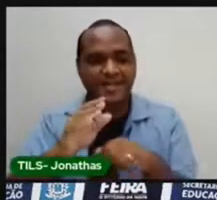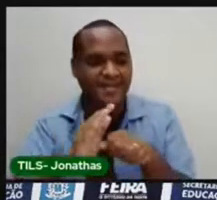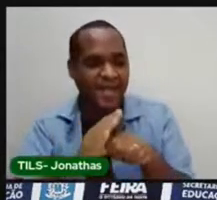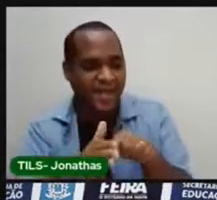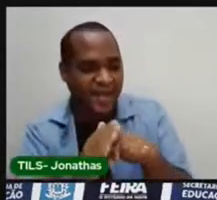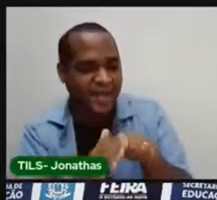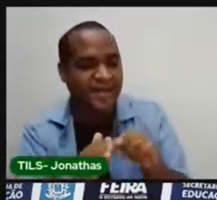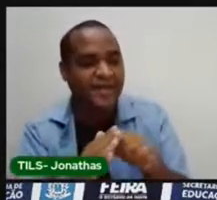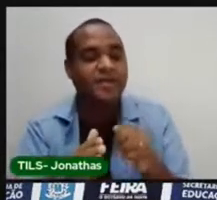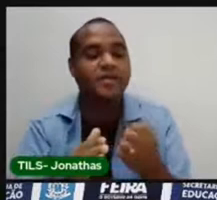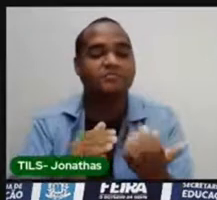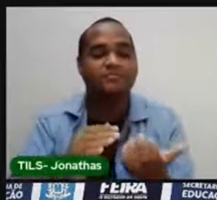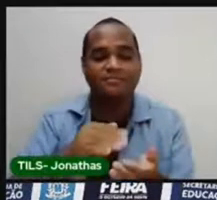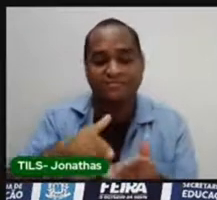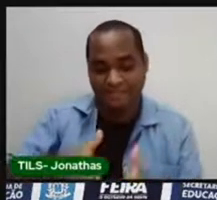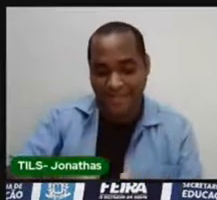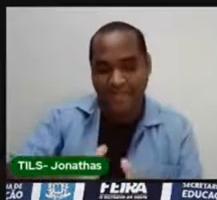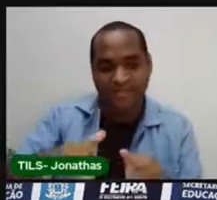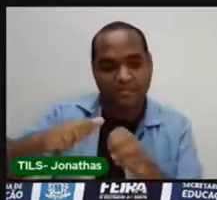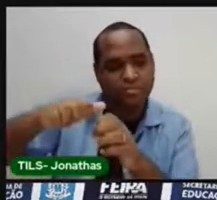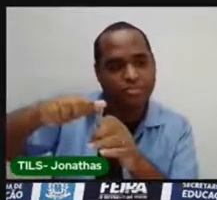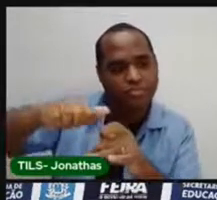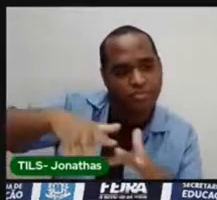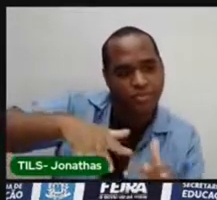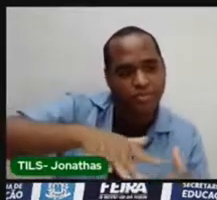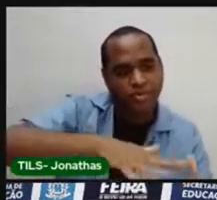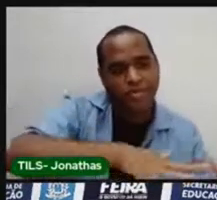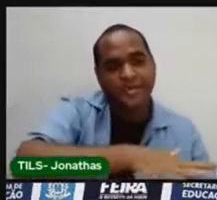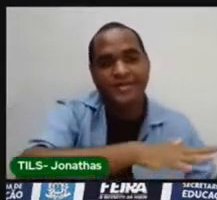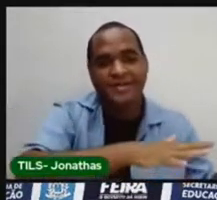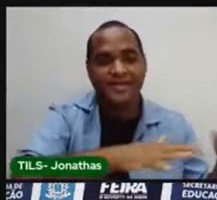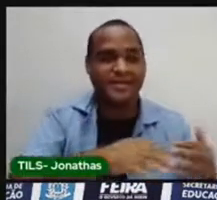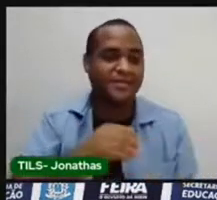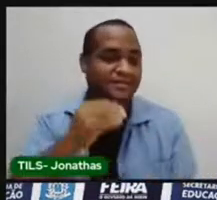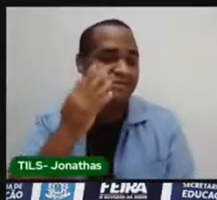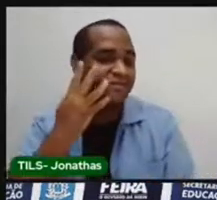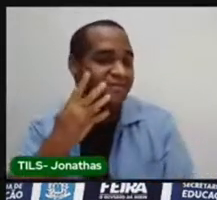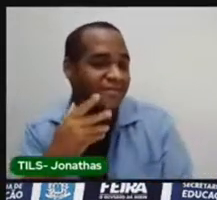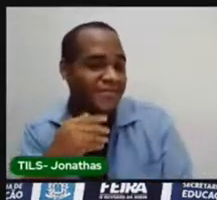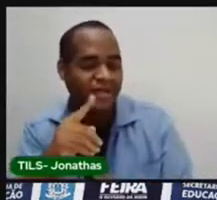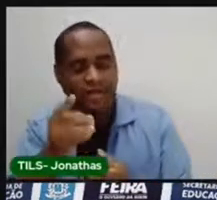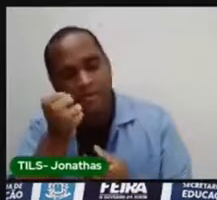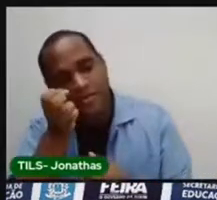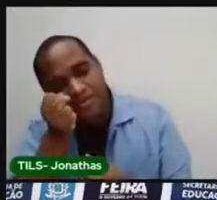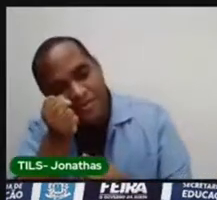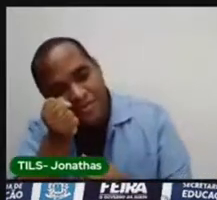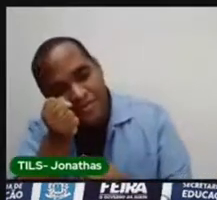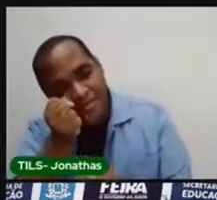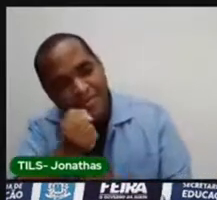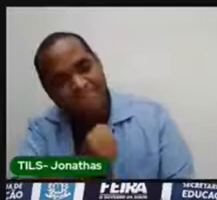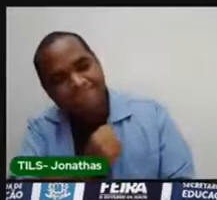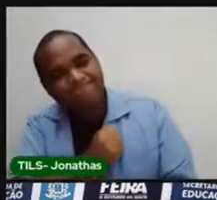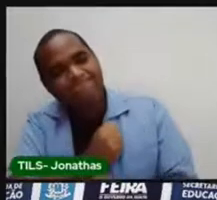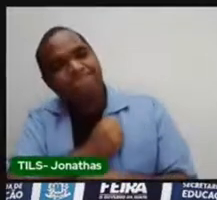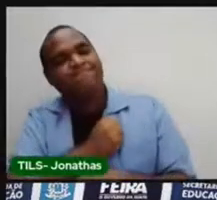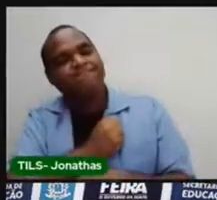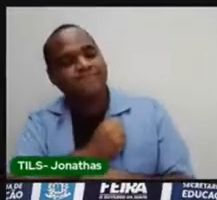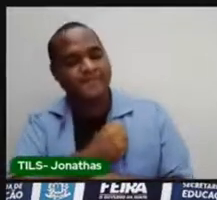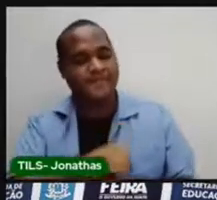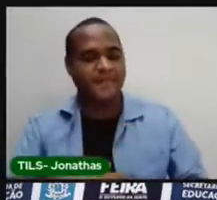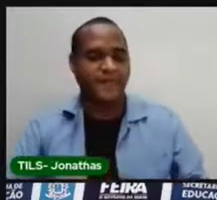nasce, espalha-rama pelo chão. Menininha quando dorme, põe a mão no